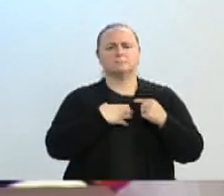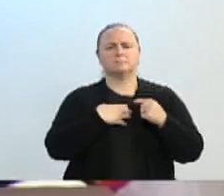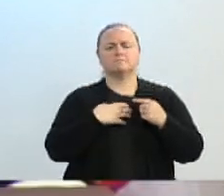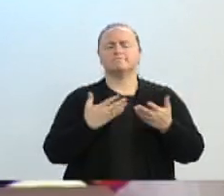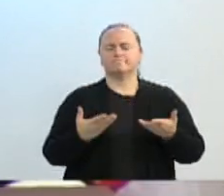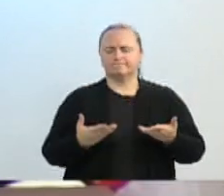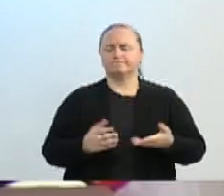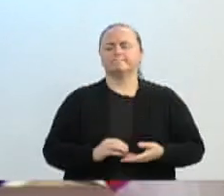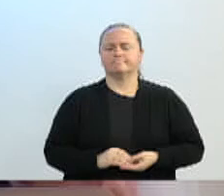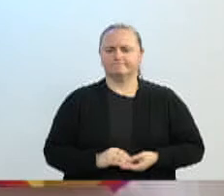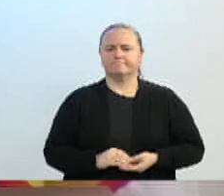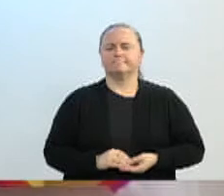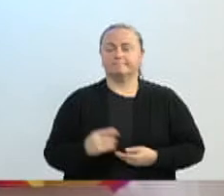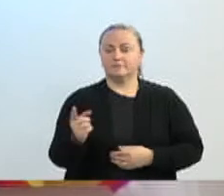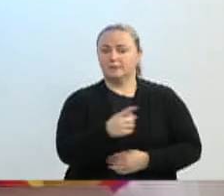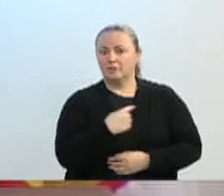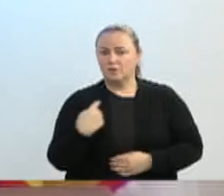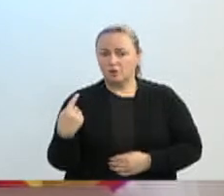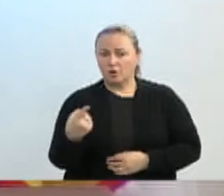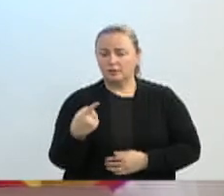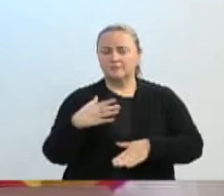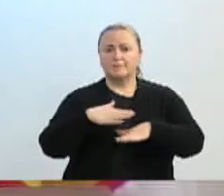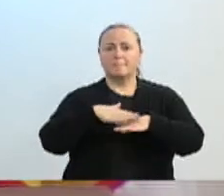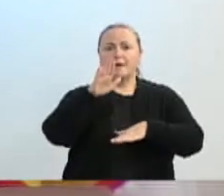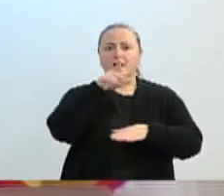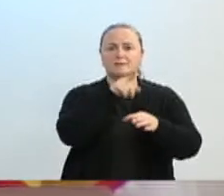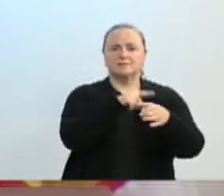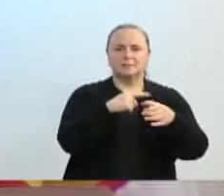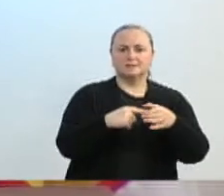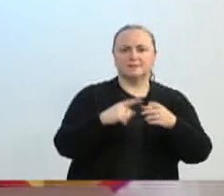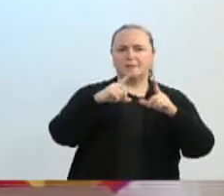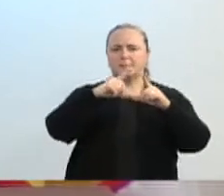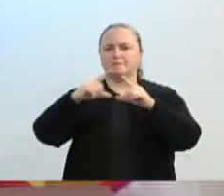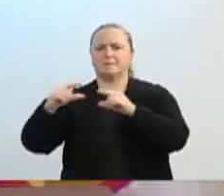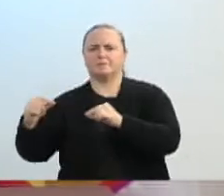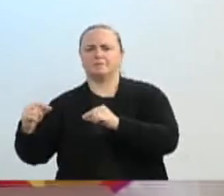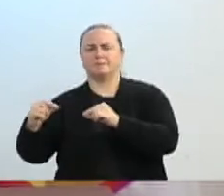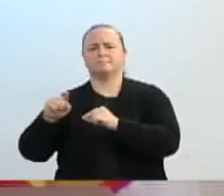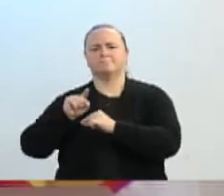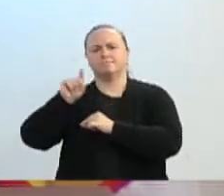e nós temos que ser mais cidades e menos Brasília. Obrigado.